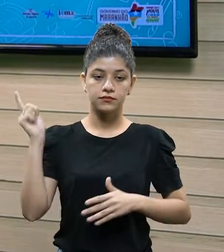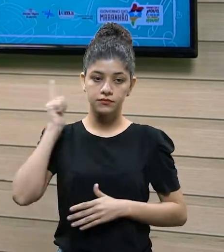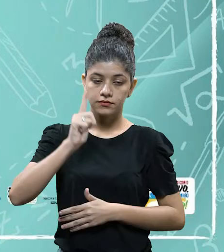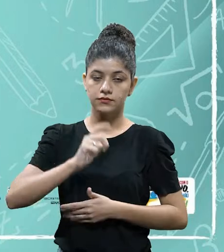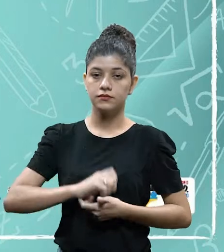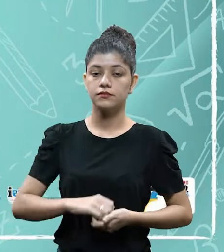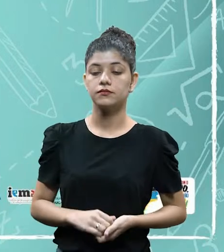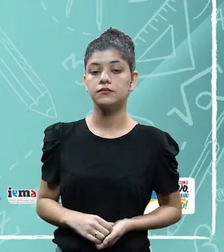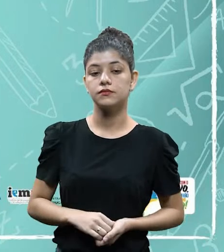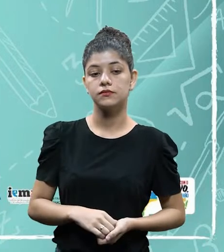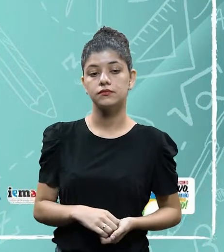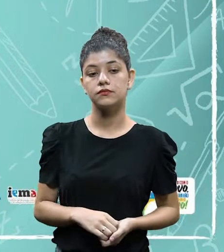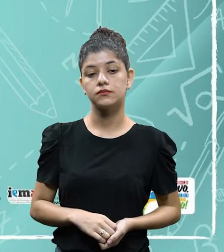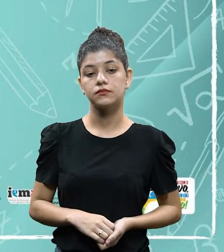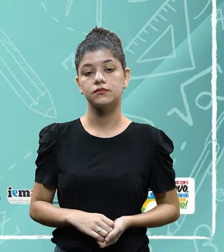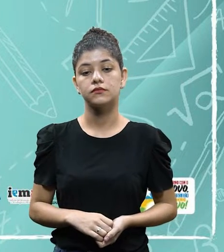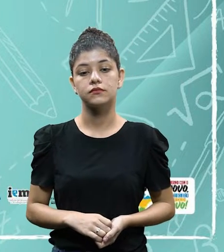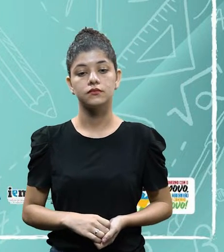ganhar.